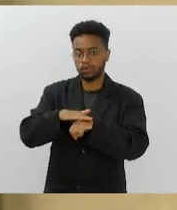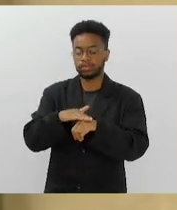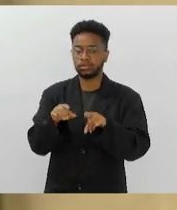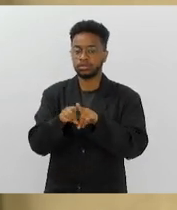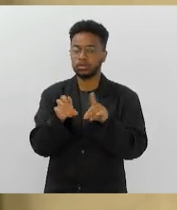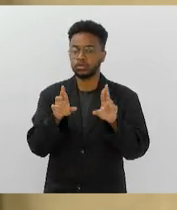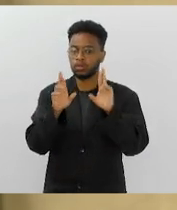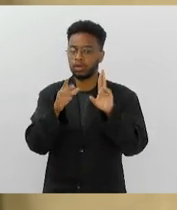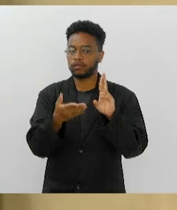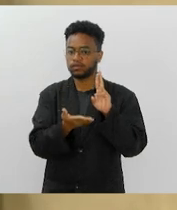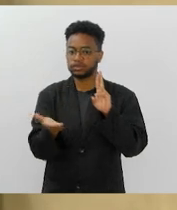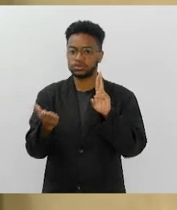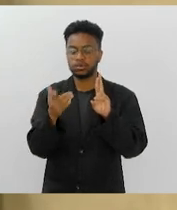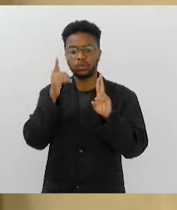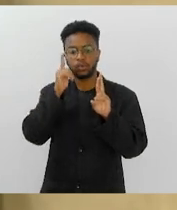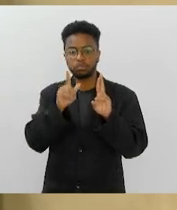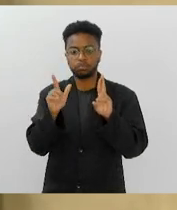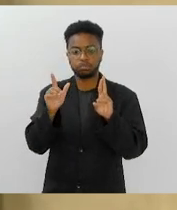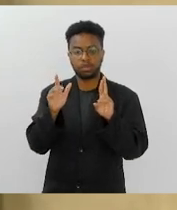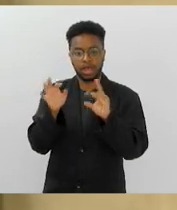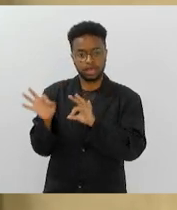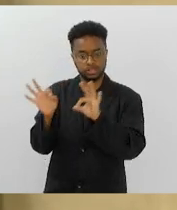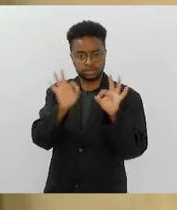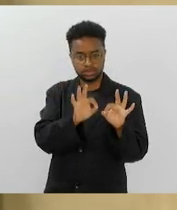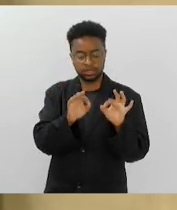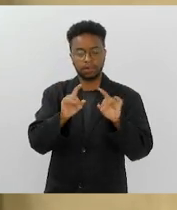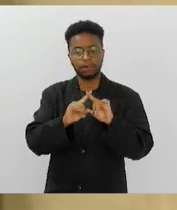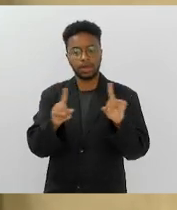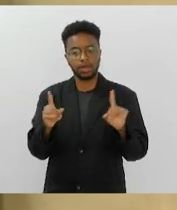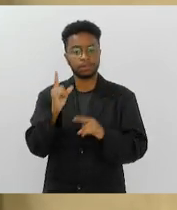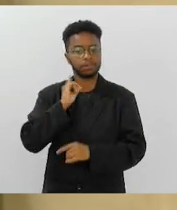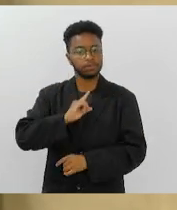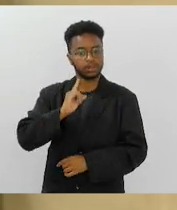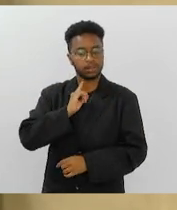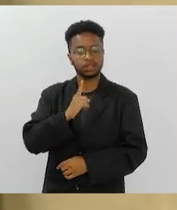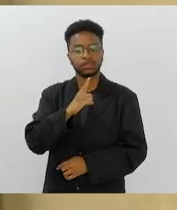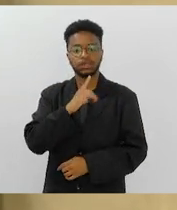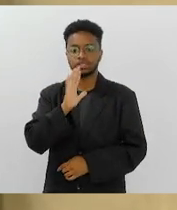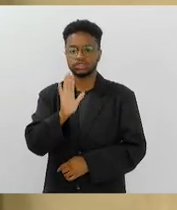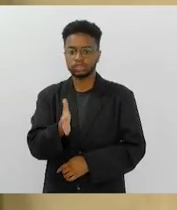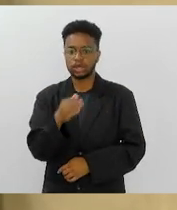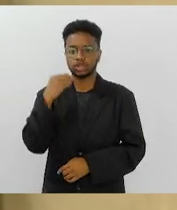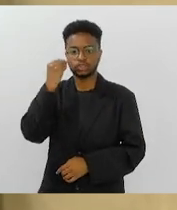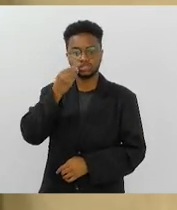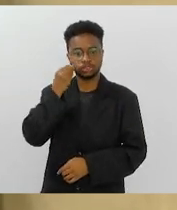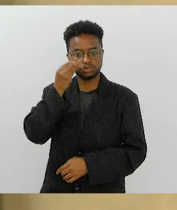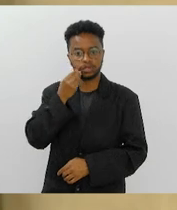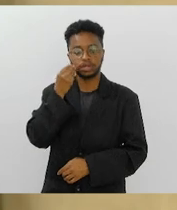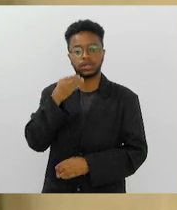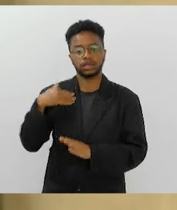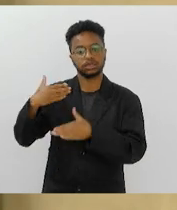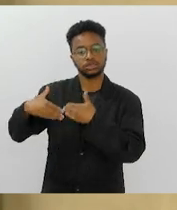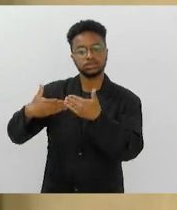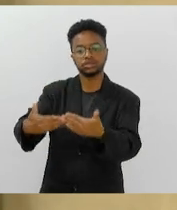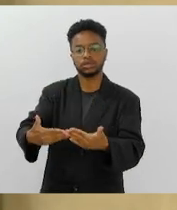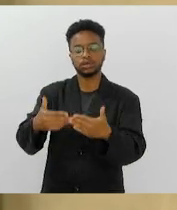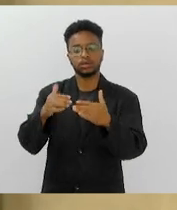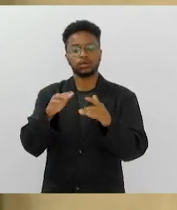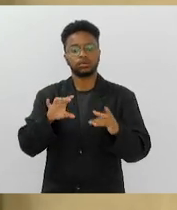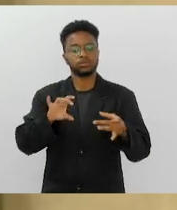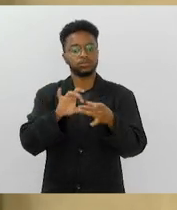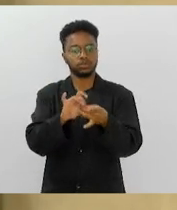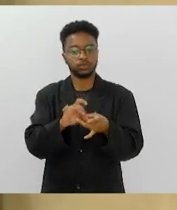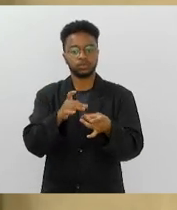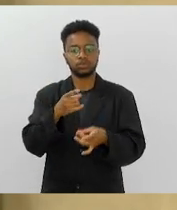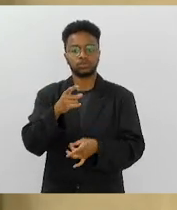para ouvir, mas já temos também em Minas Gerais uma experiência em curso a partir da qual